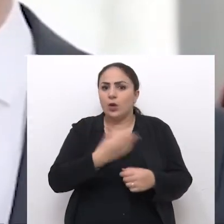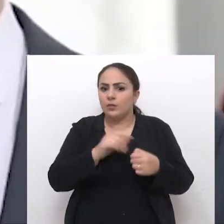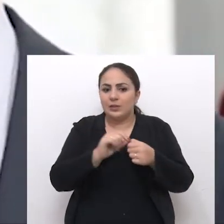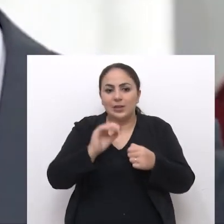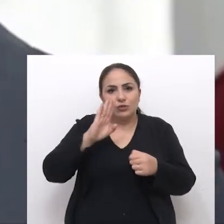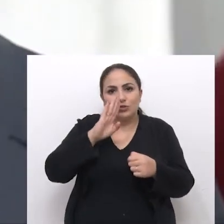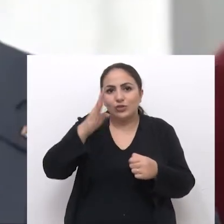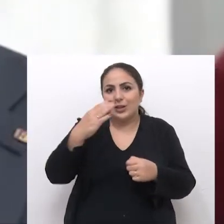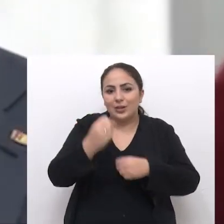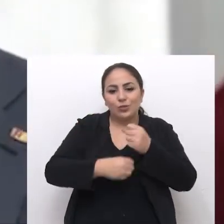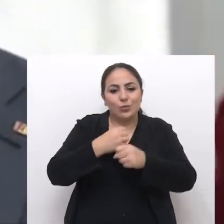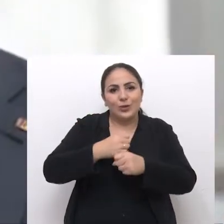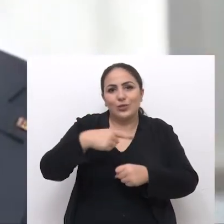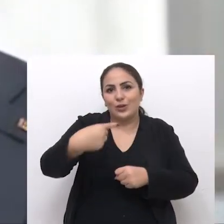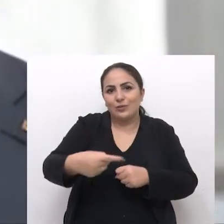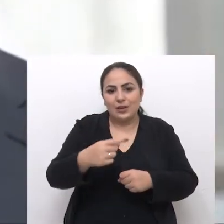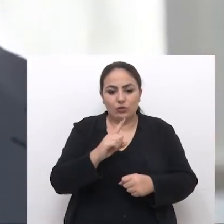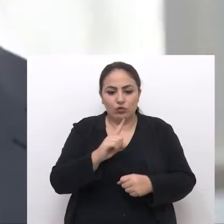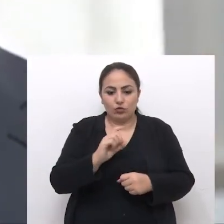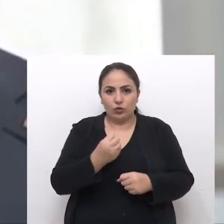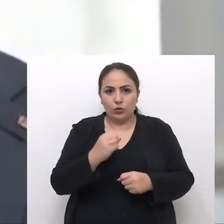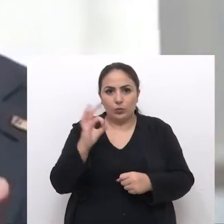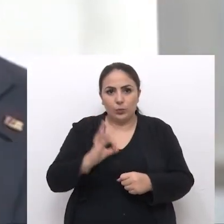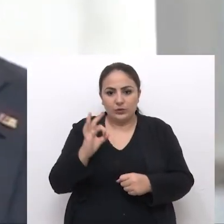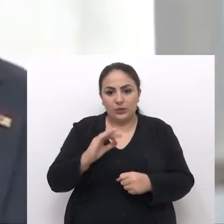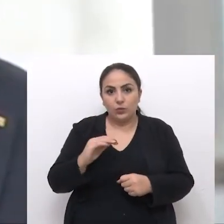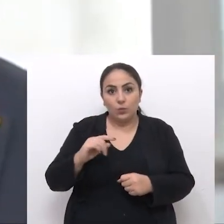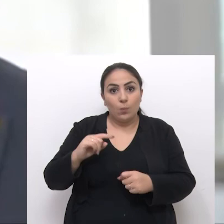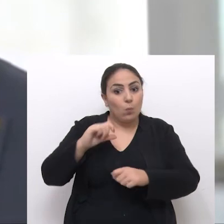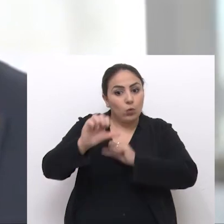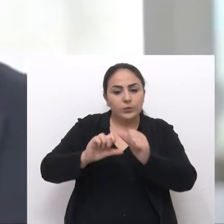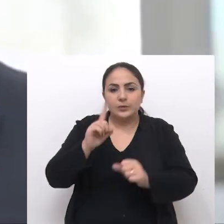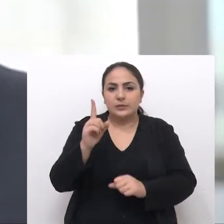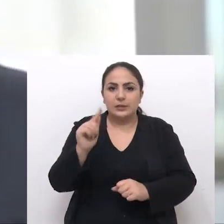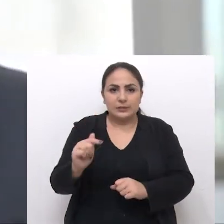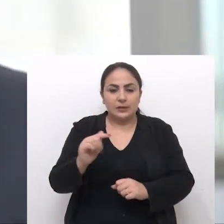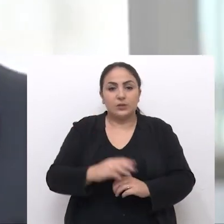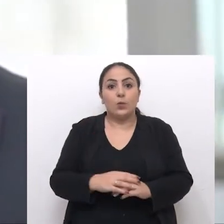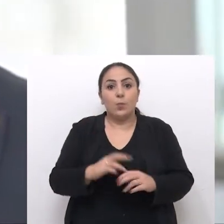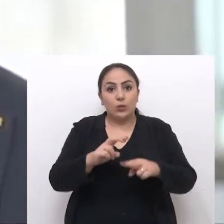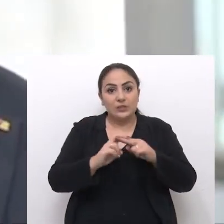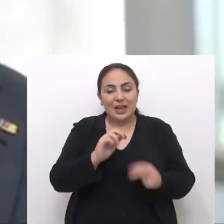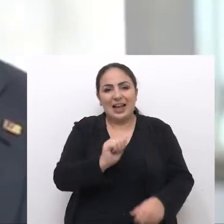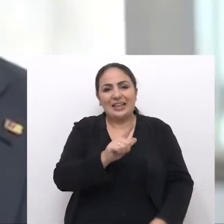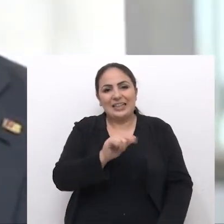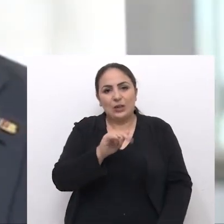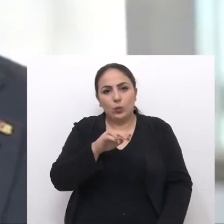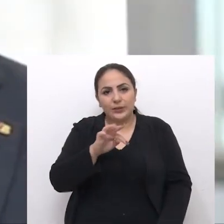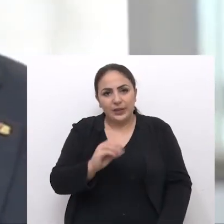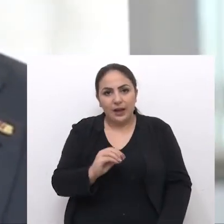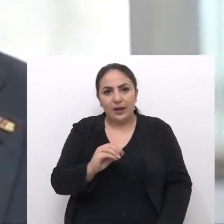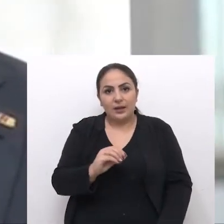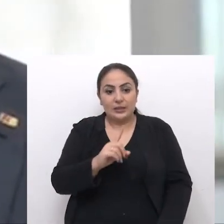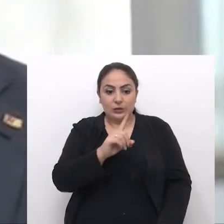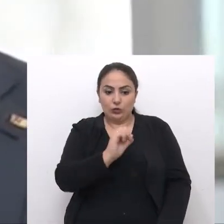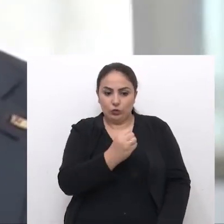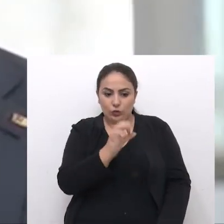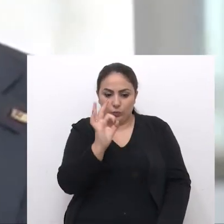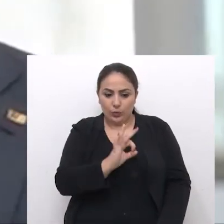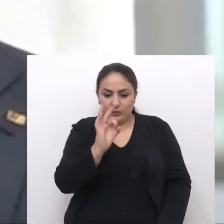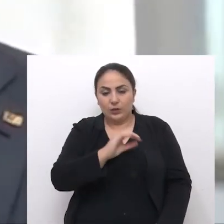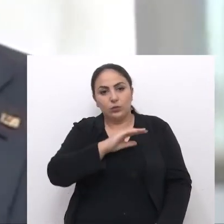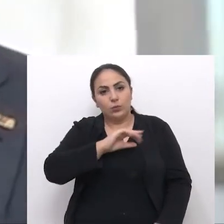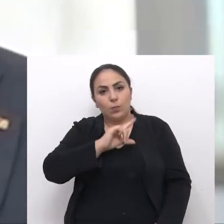para 17% já no ano que vem. Então, no ano que vem, a alíquota básica, a alíquota modal, cai de 18% para 17% e não